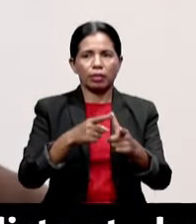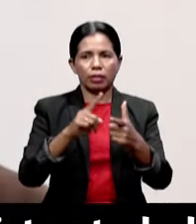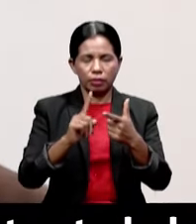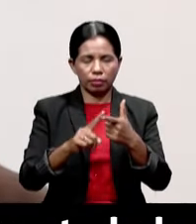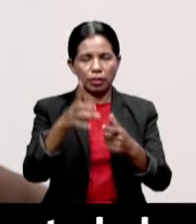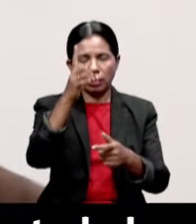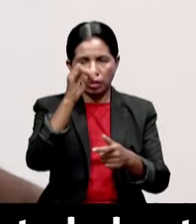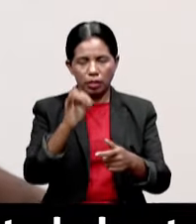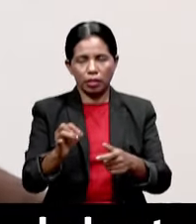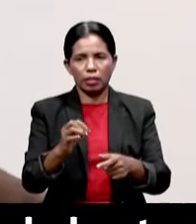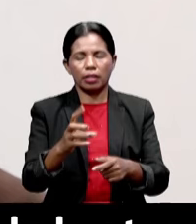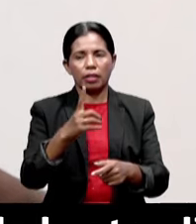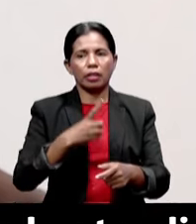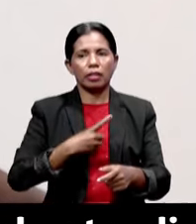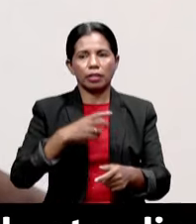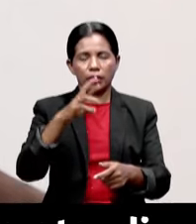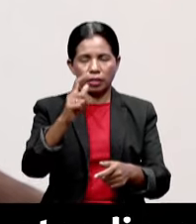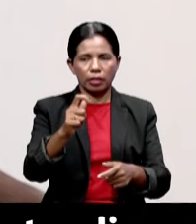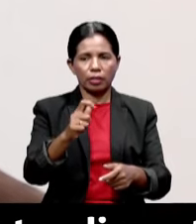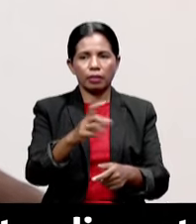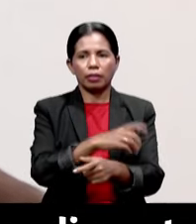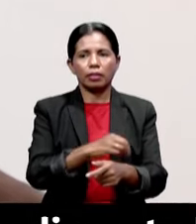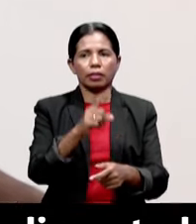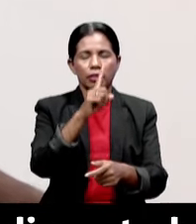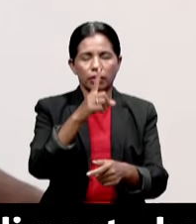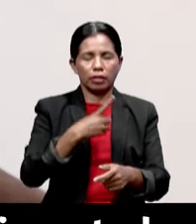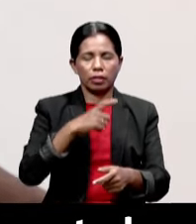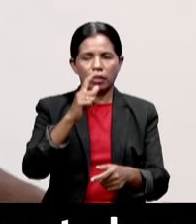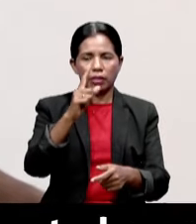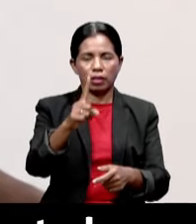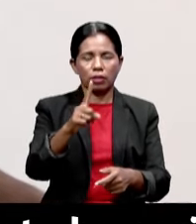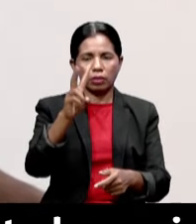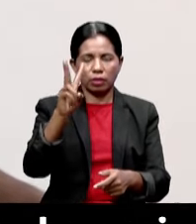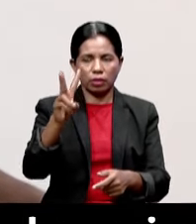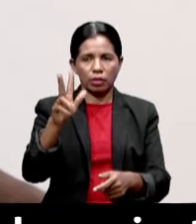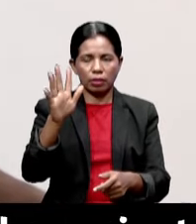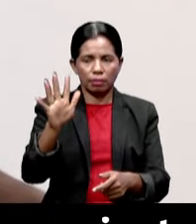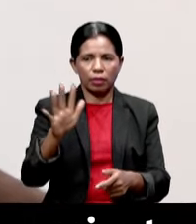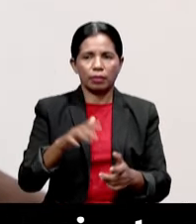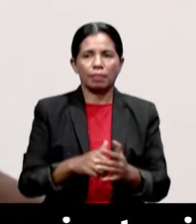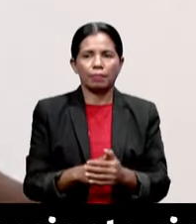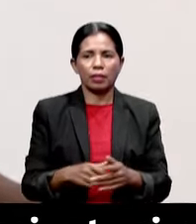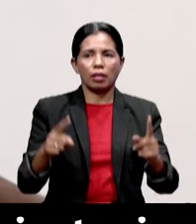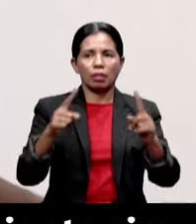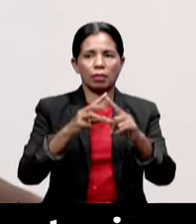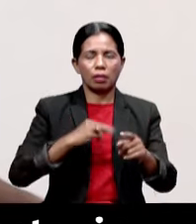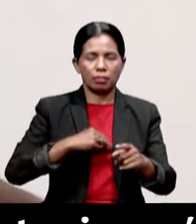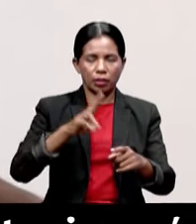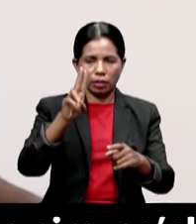di Larnian, Delta 1, Delta 2, Delta 4, Mbaman Leo,